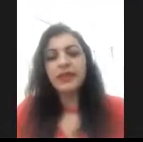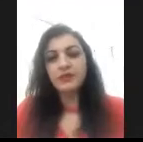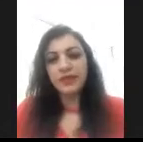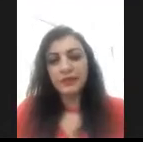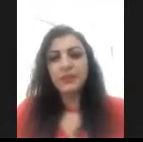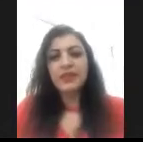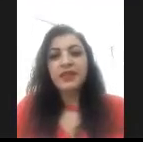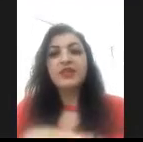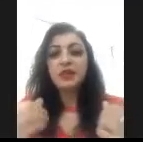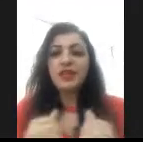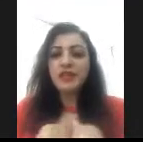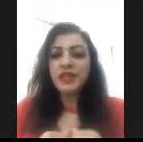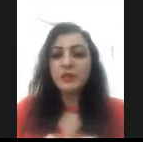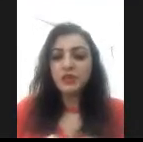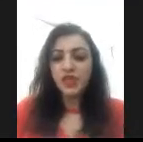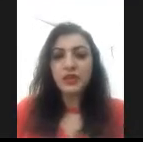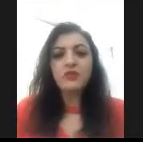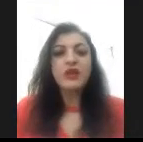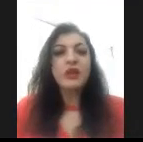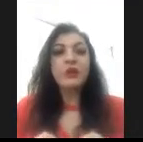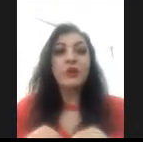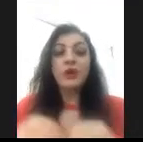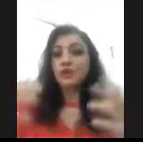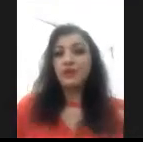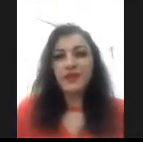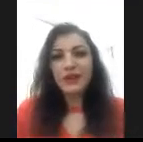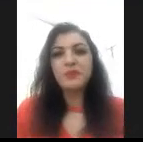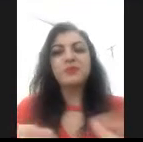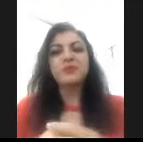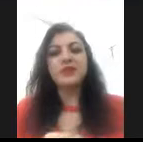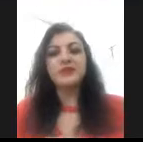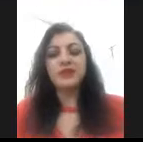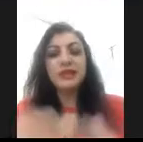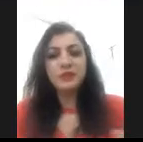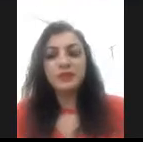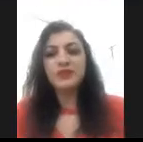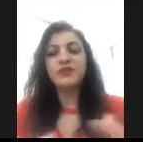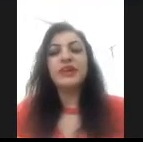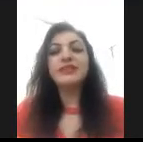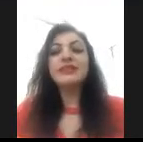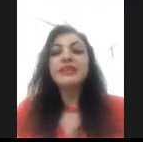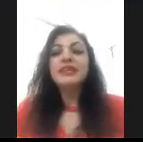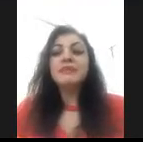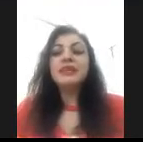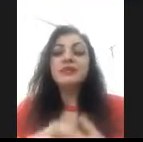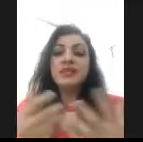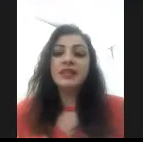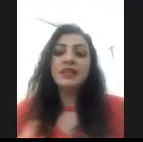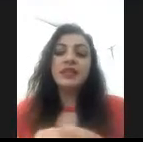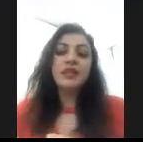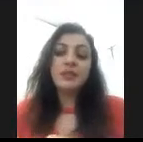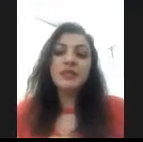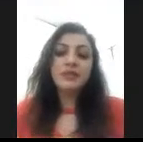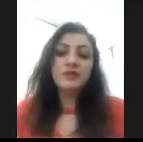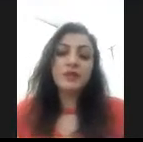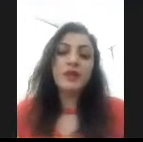colega advogado. Eu sei que eu tenho 3 minutinhos, eu gosto de falar como todo advogado, como toda advogada, mas eu gostaria de